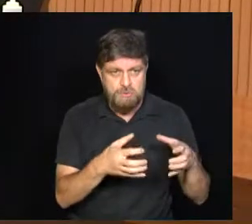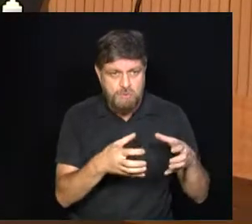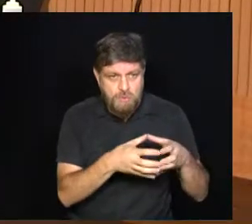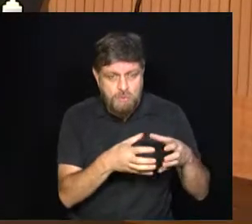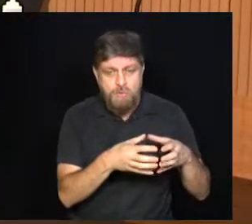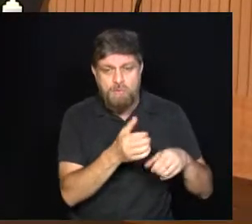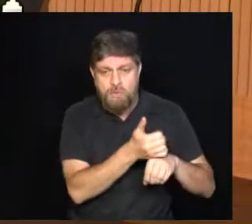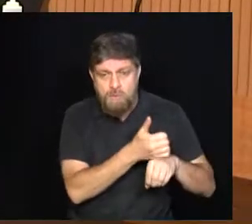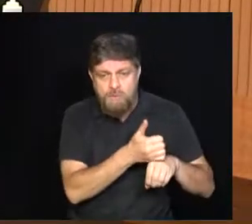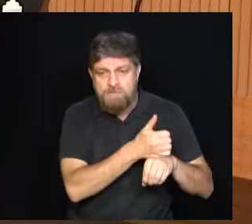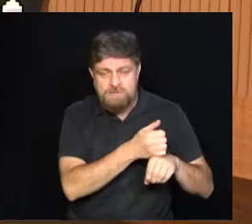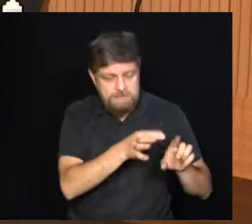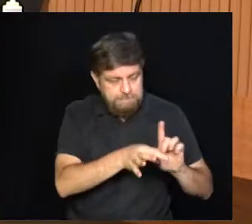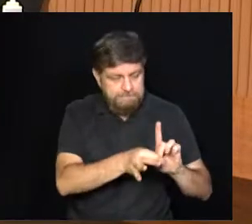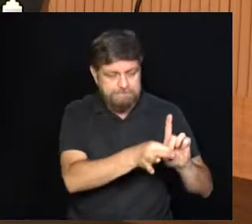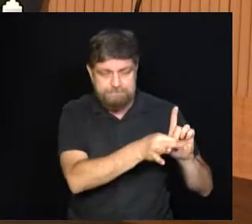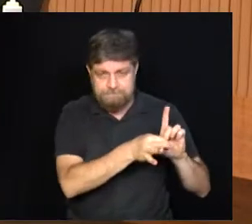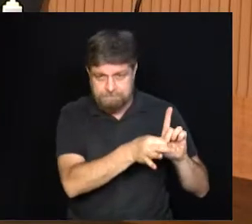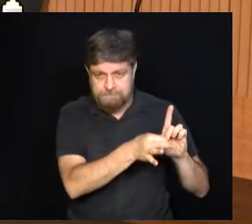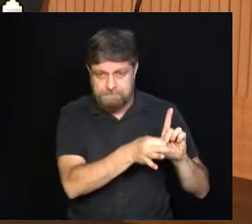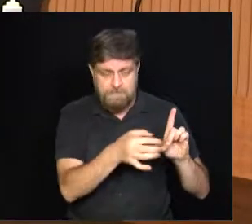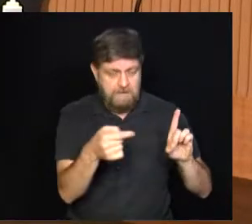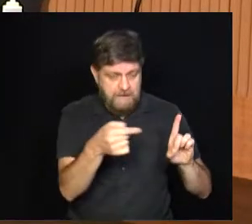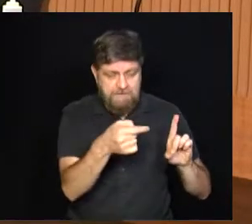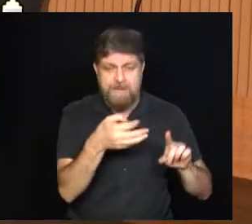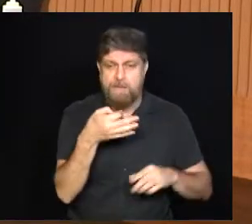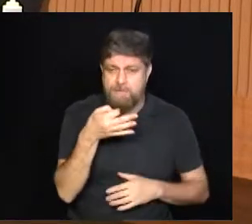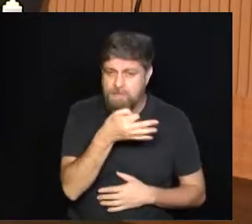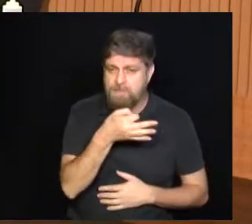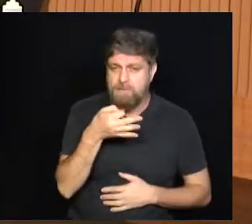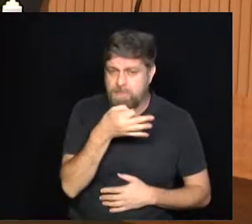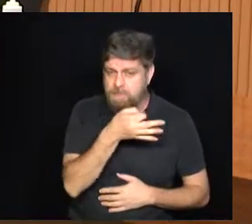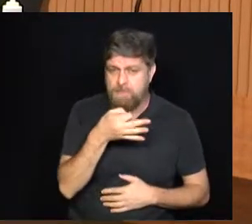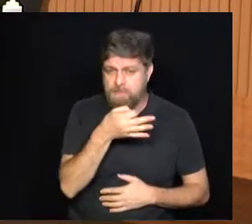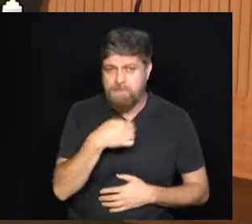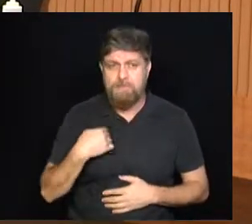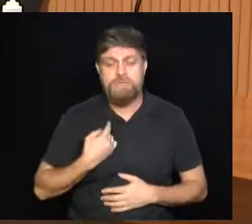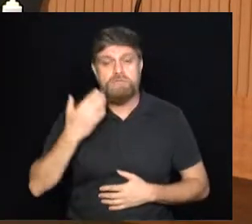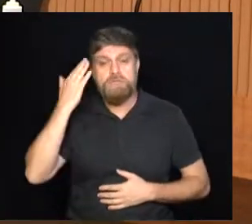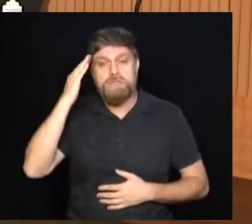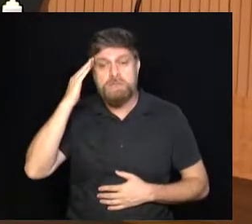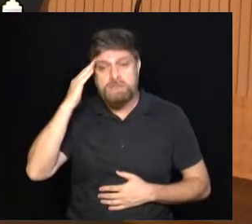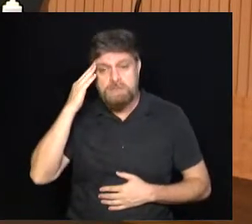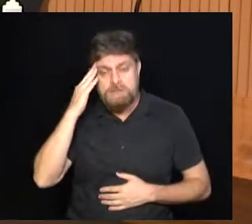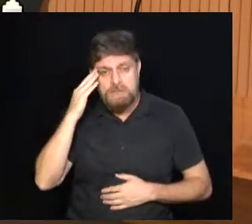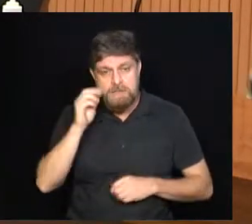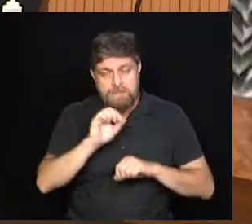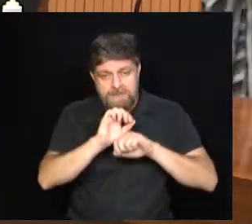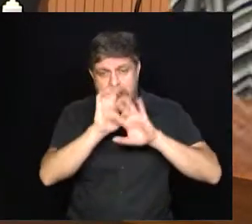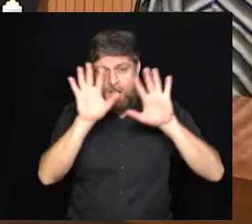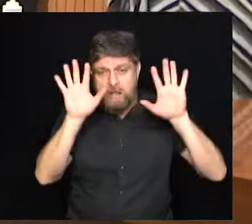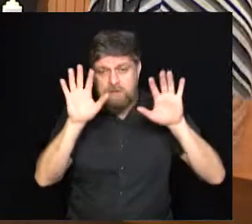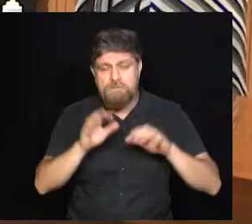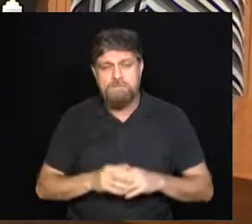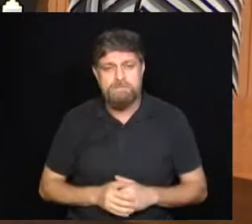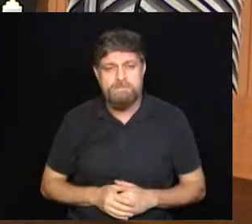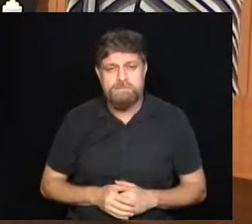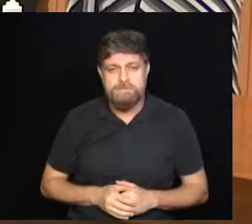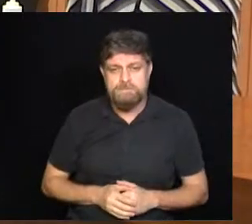todas as suas diretoras, para poder esclarecer um pouco mais esses fatos.